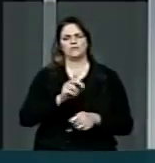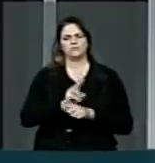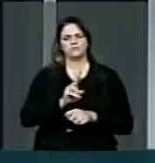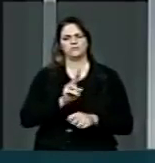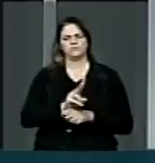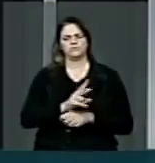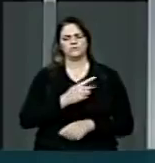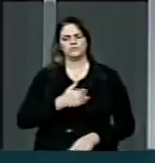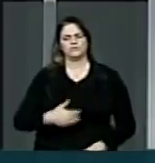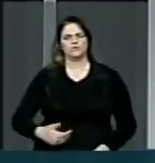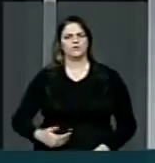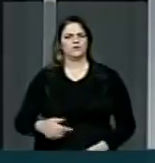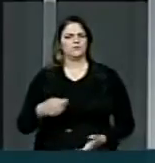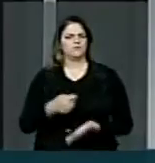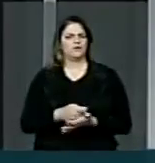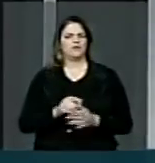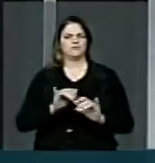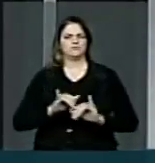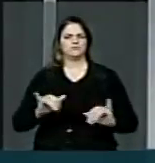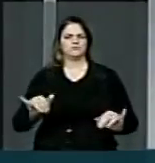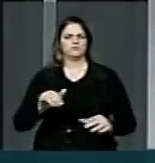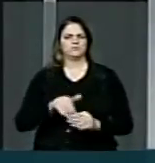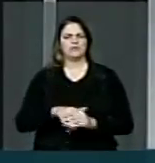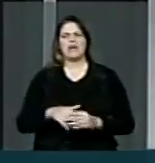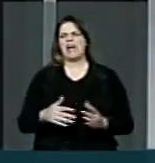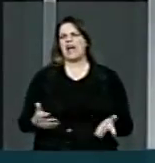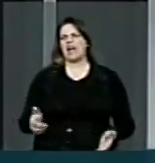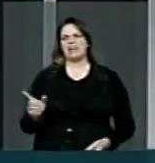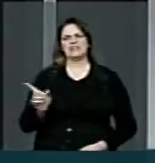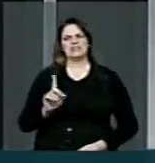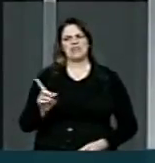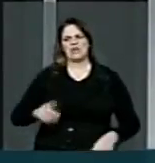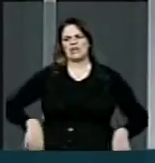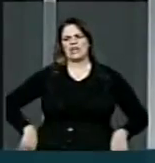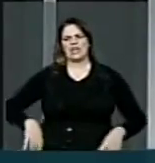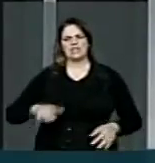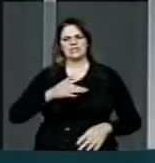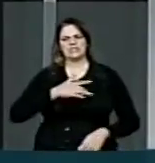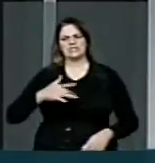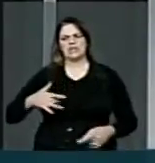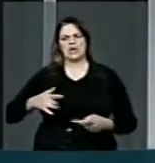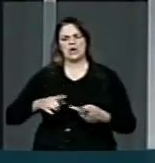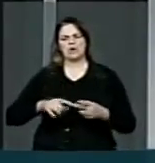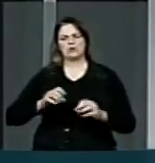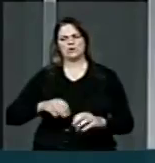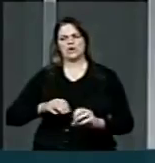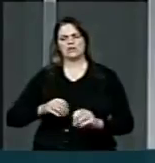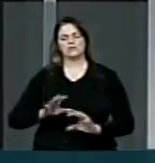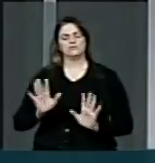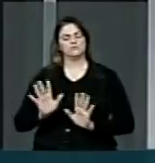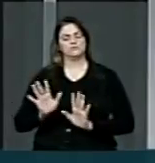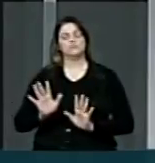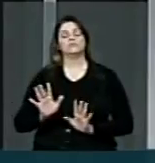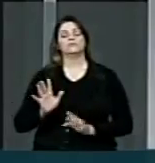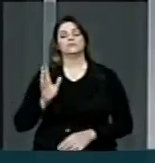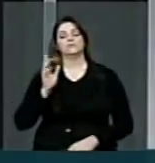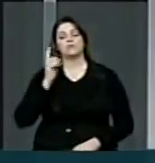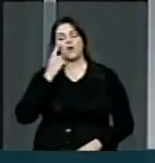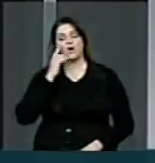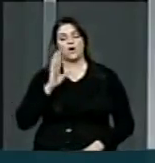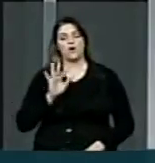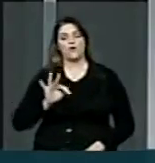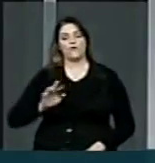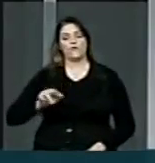Eu acho que, muitos dizem, mas não existe dinheiro para a saúde, para a educação e vão gastar em financiamento público. Mas o